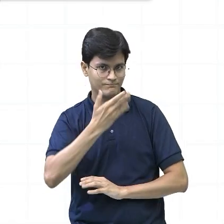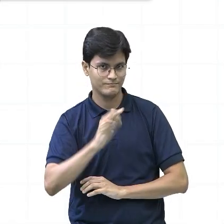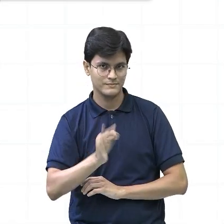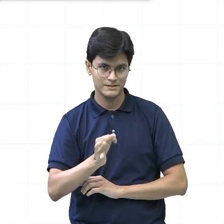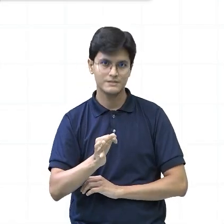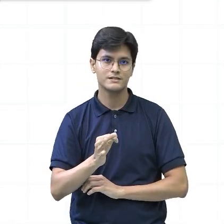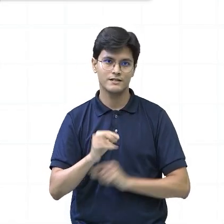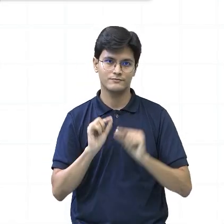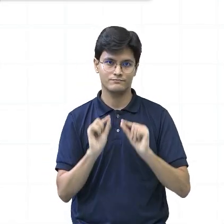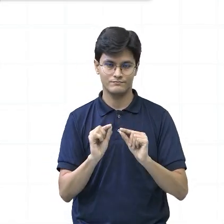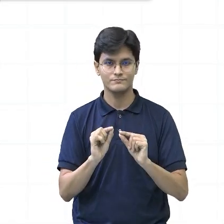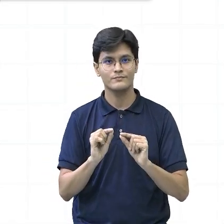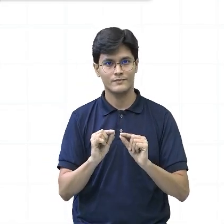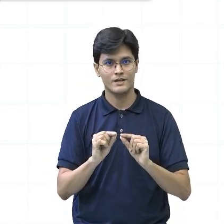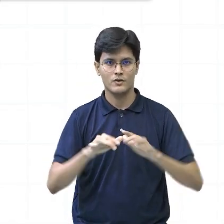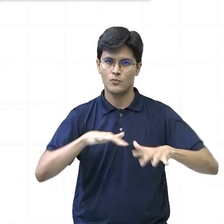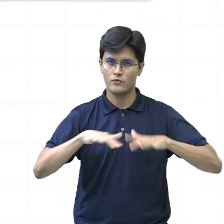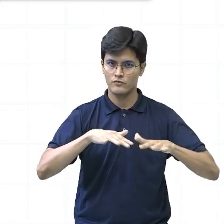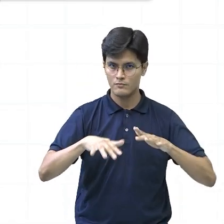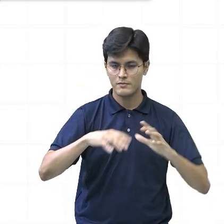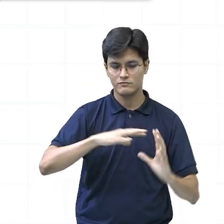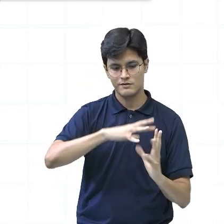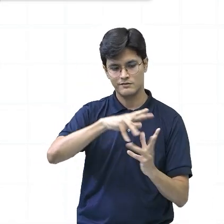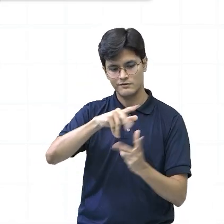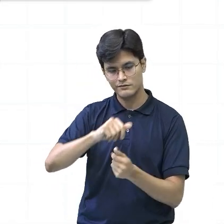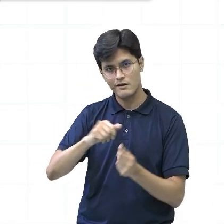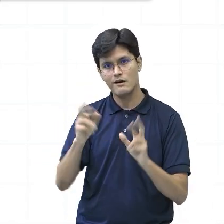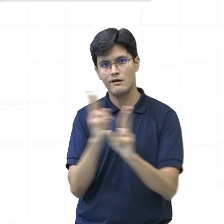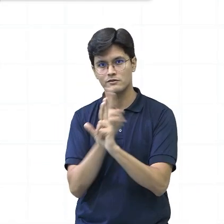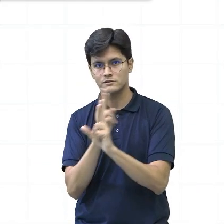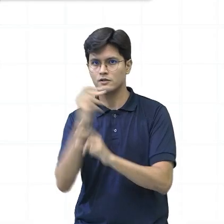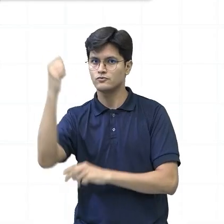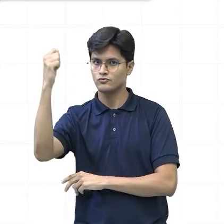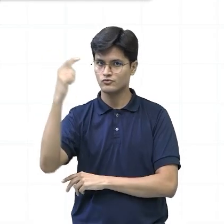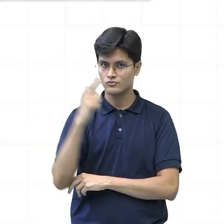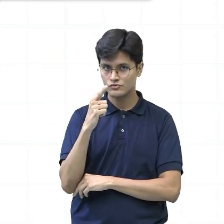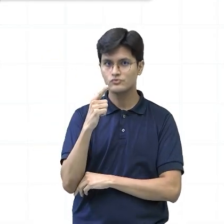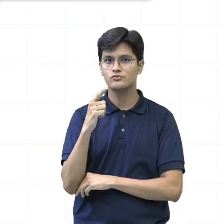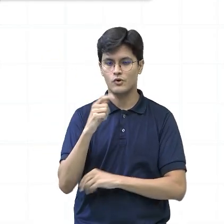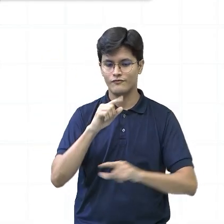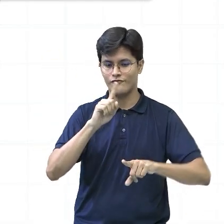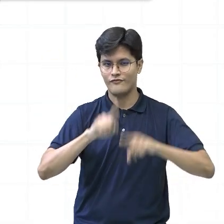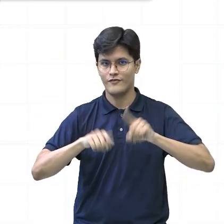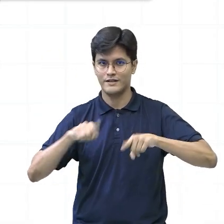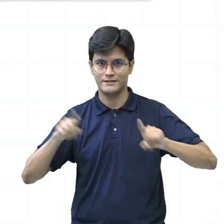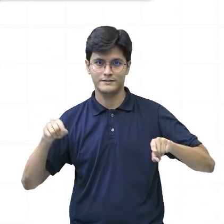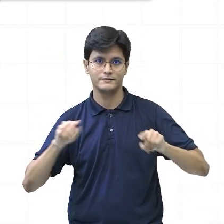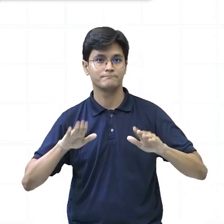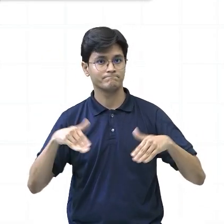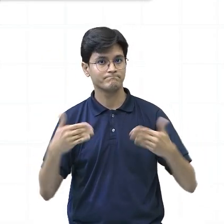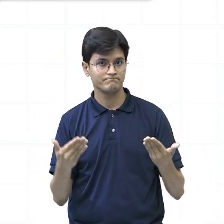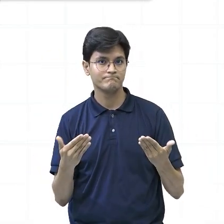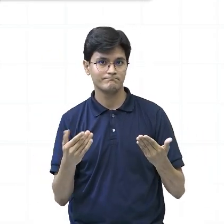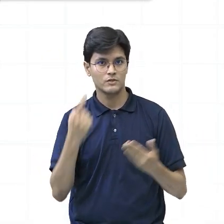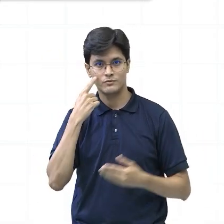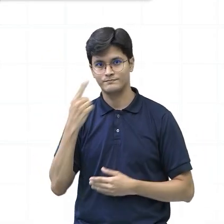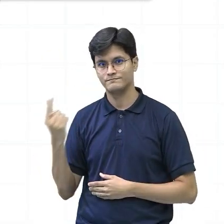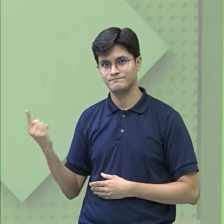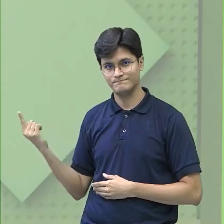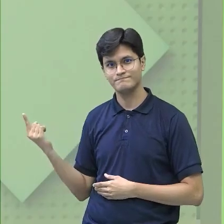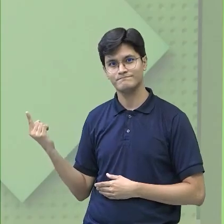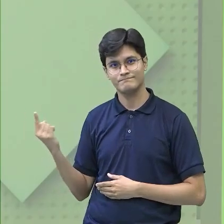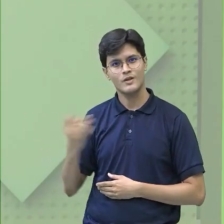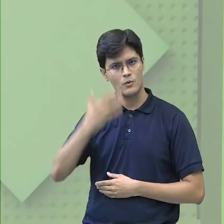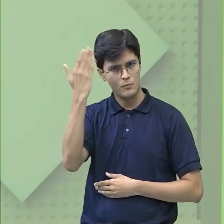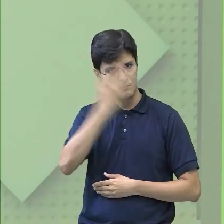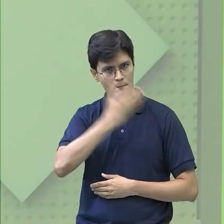né, em relação ao Sol é diferente, tá? Então, isso aí é uma evidência de que sim, né, o nosso planeta